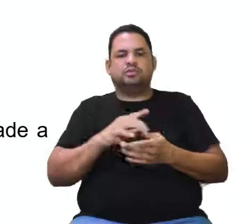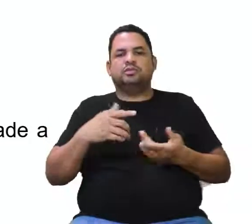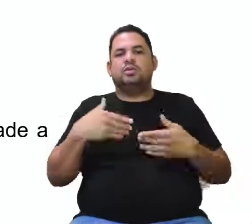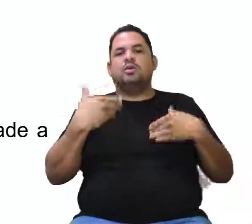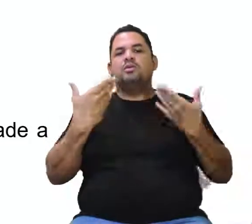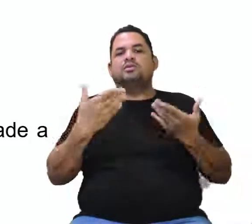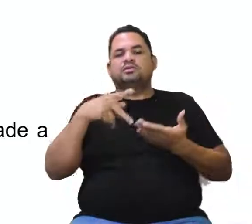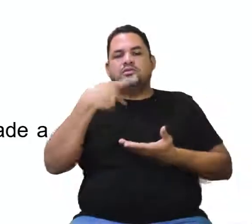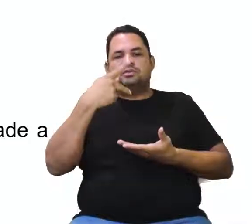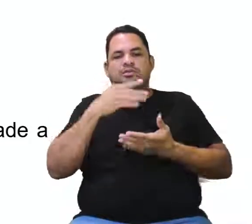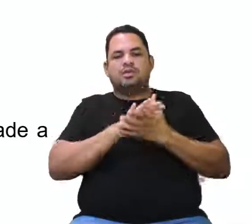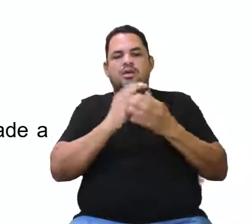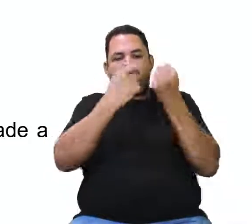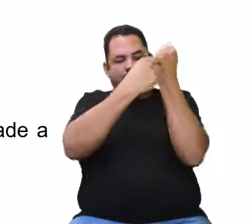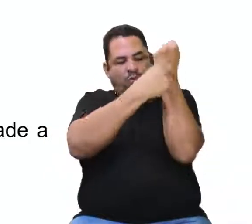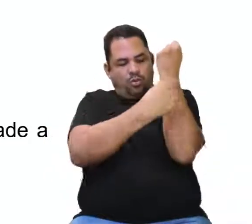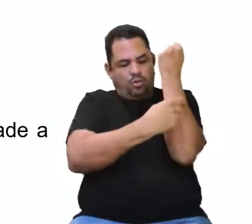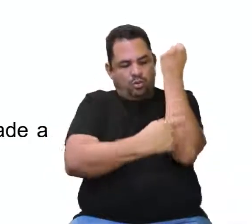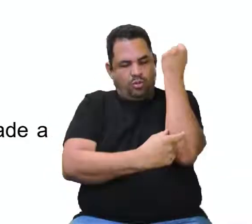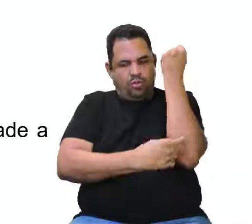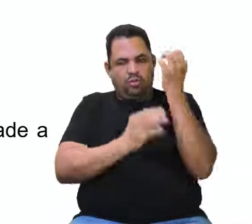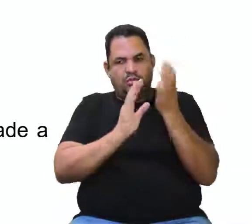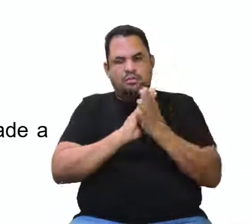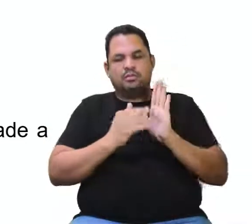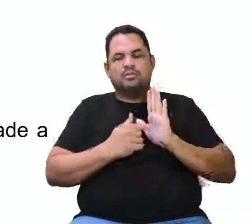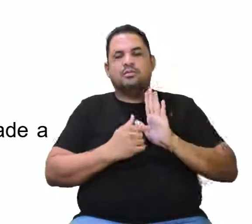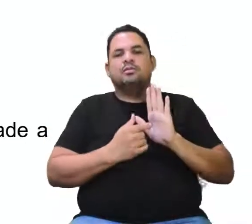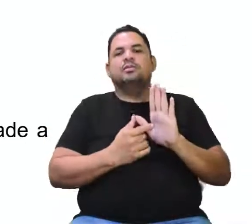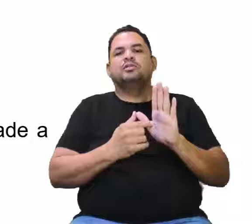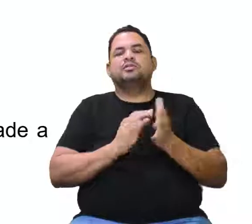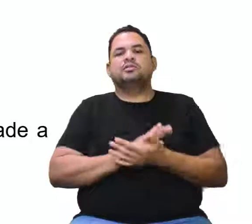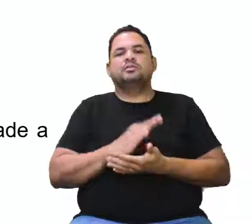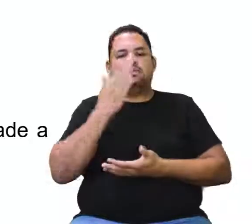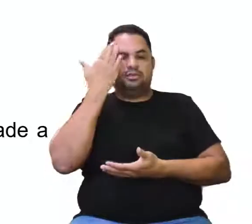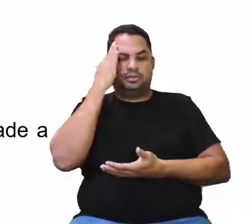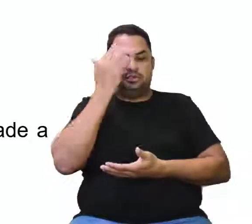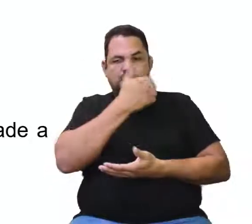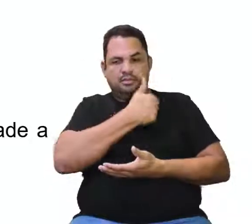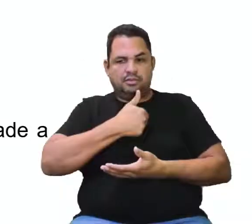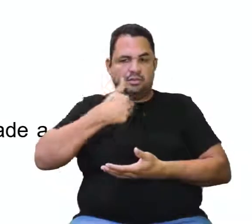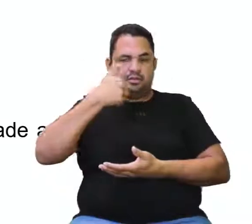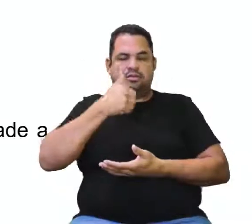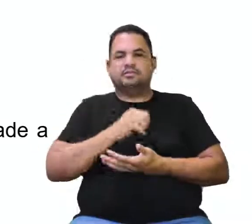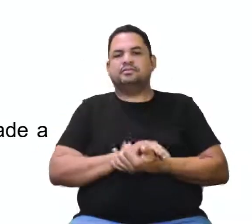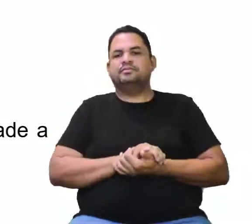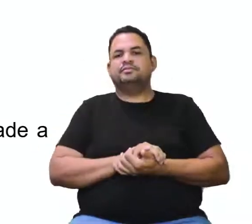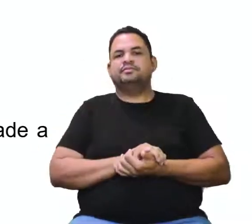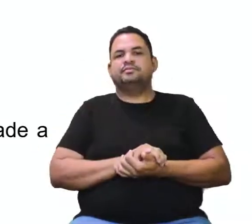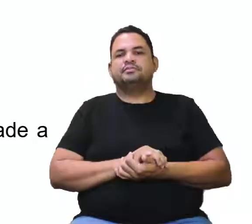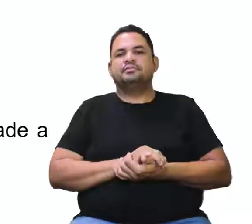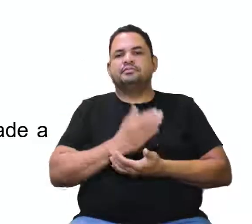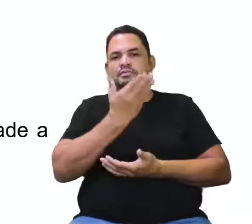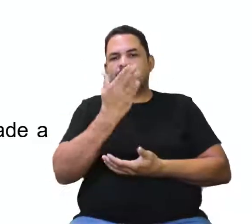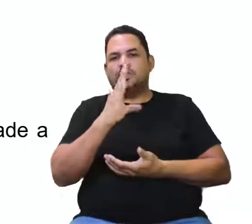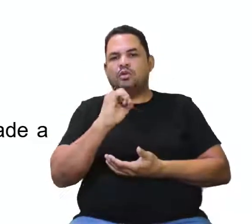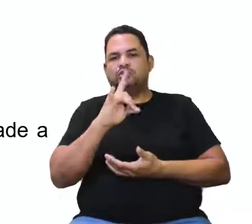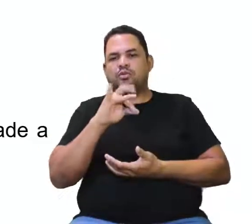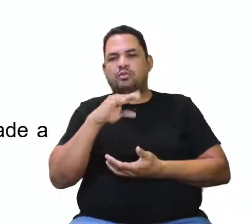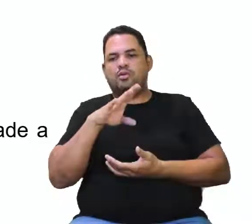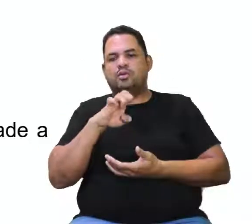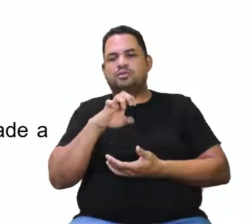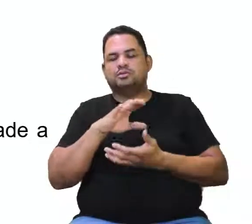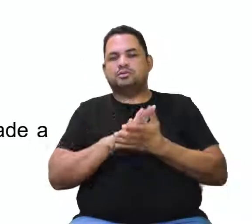trabalhando a coluna vertebral, eu trouxe ela para a gente entender um pouquinho mais. Então, a osteoporose é uma doença que não acomete só a